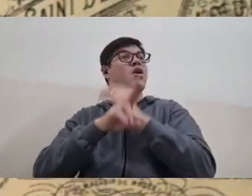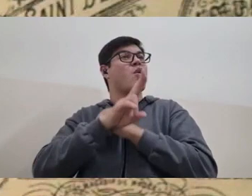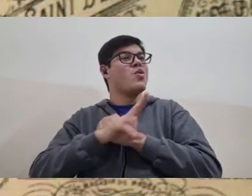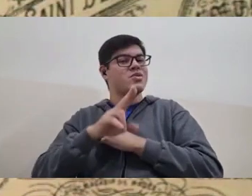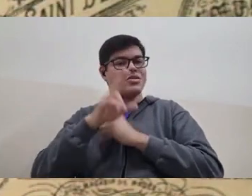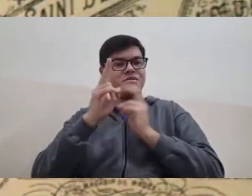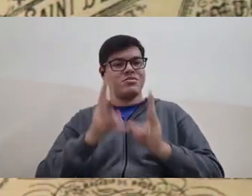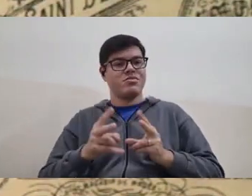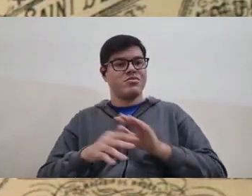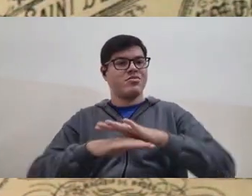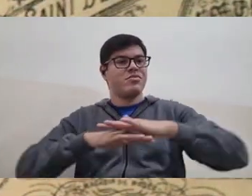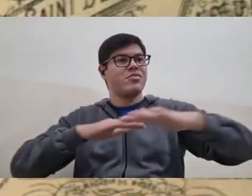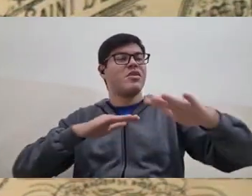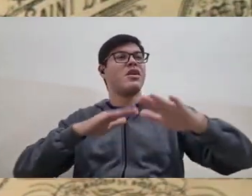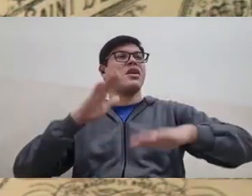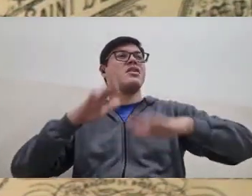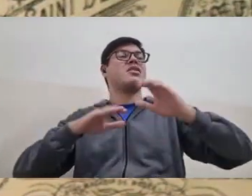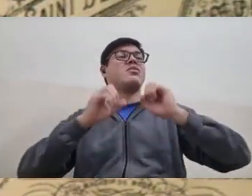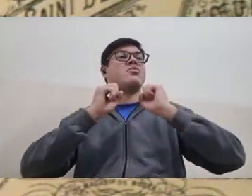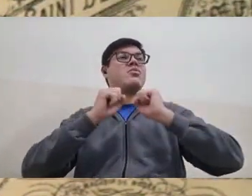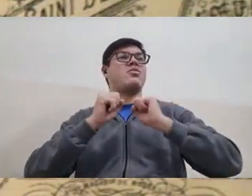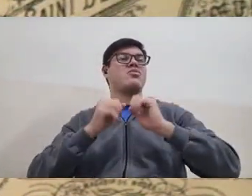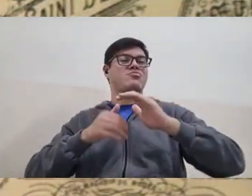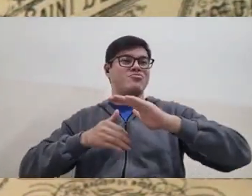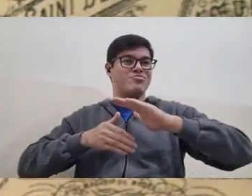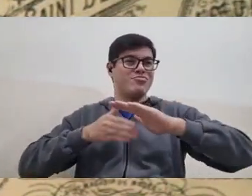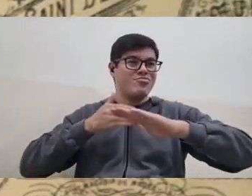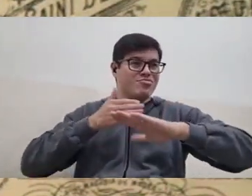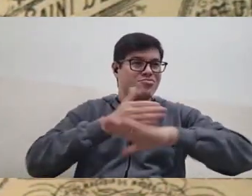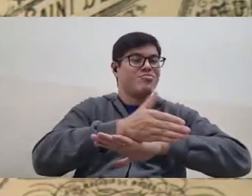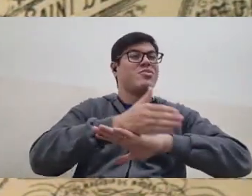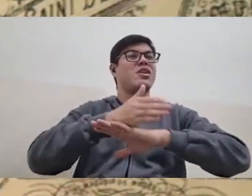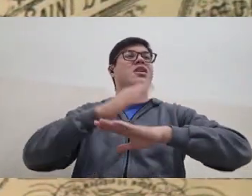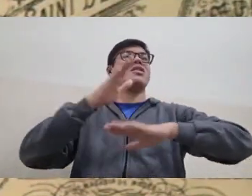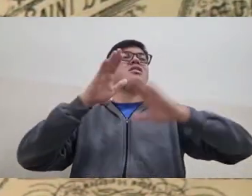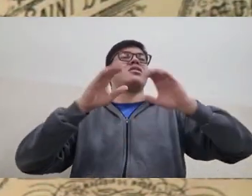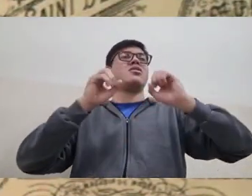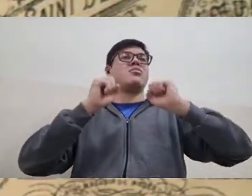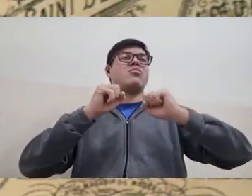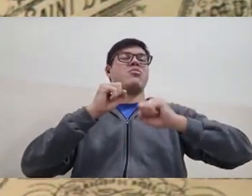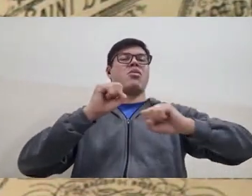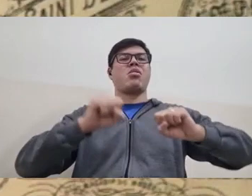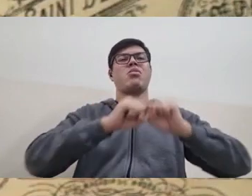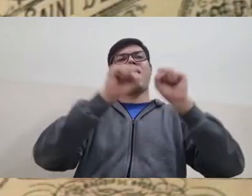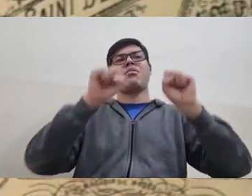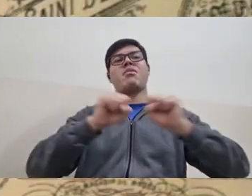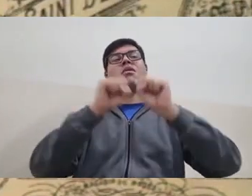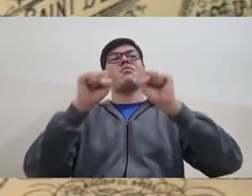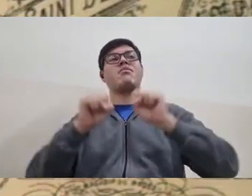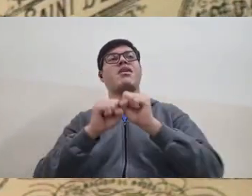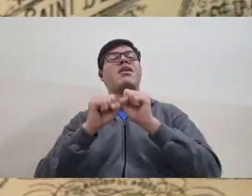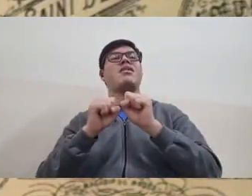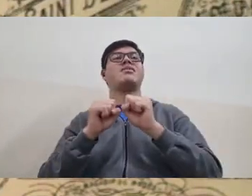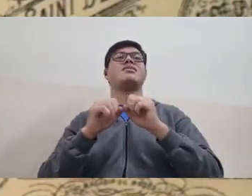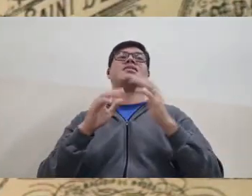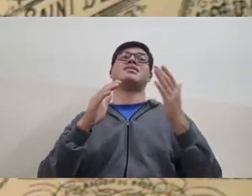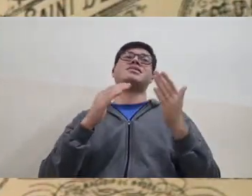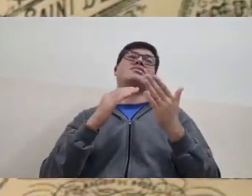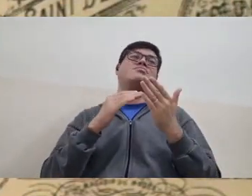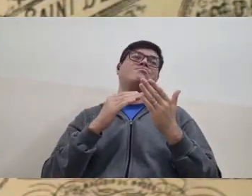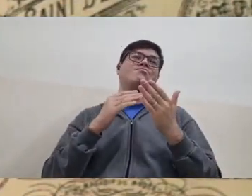sendo utilizado, ele pode ser invadido, ele pode ser depredado, e daí a gente vai começando a ter